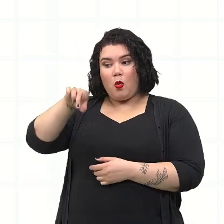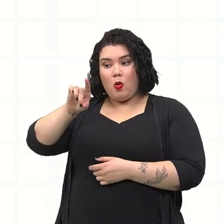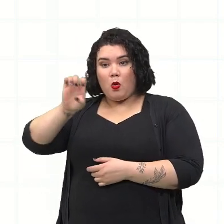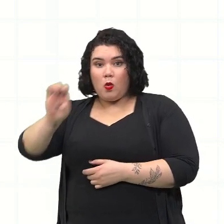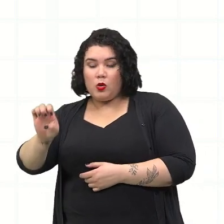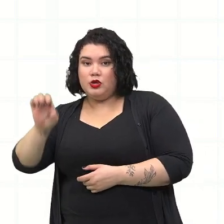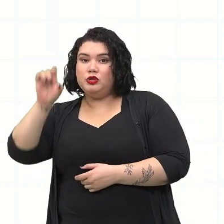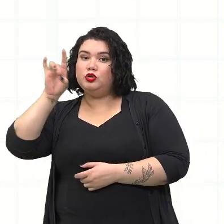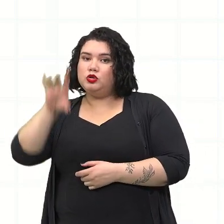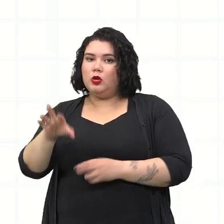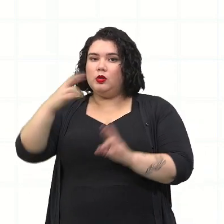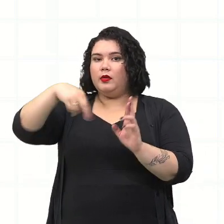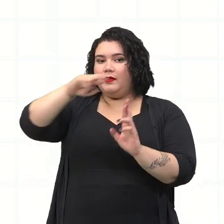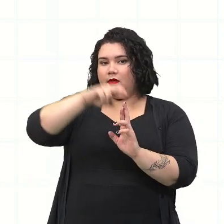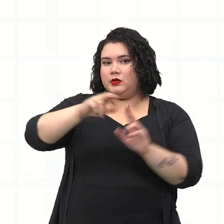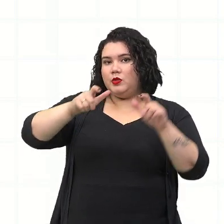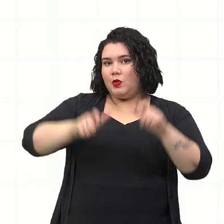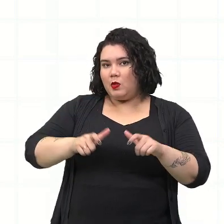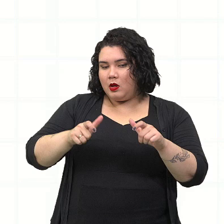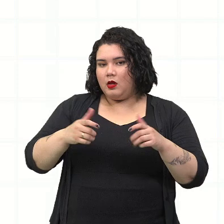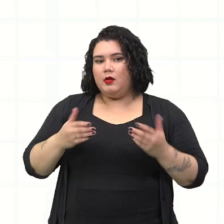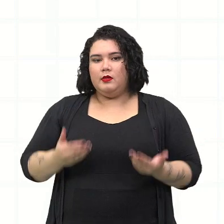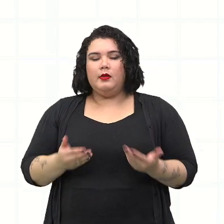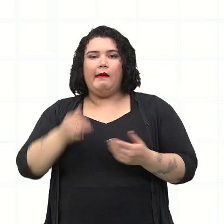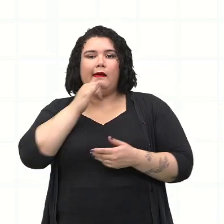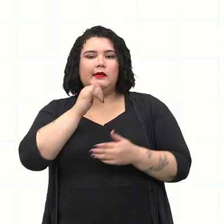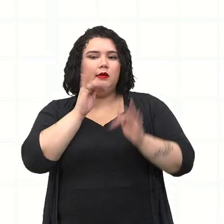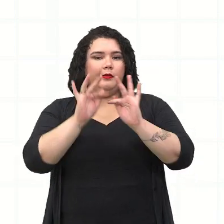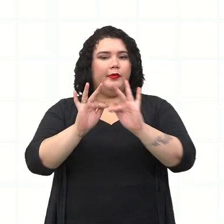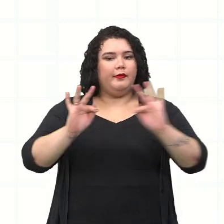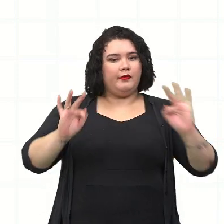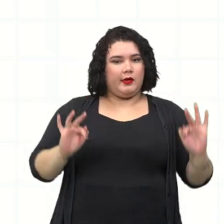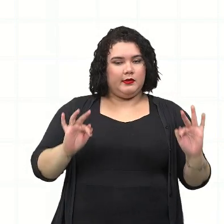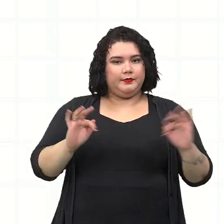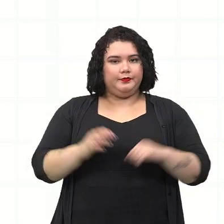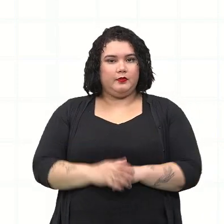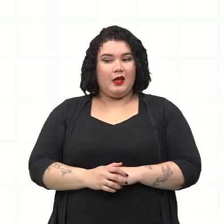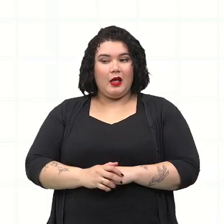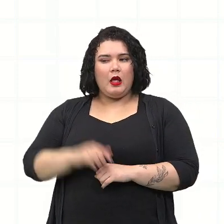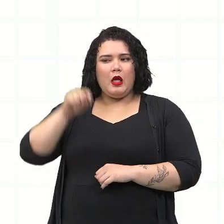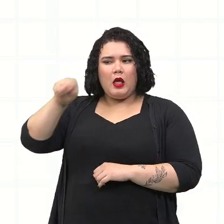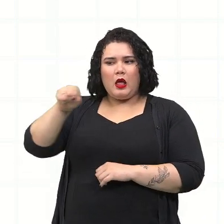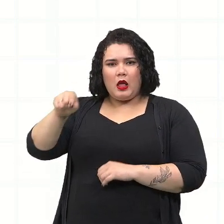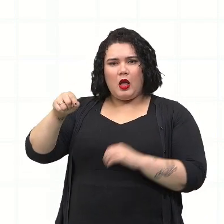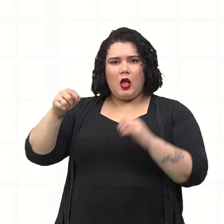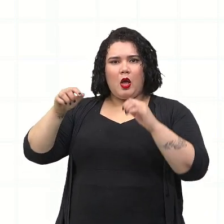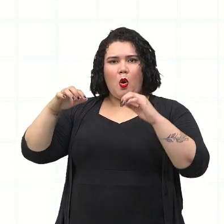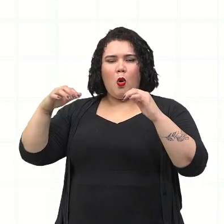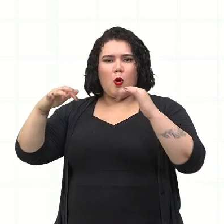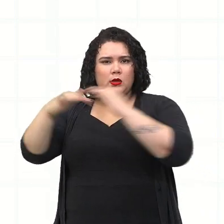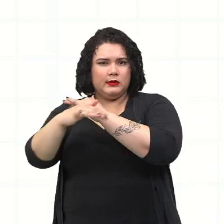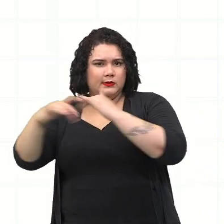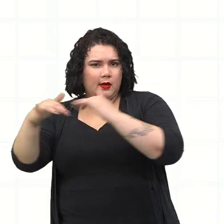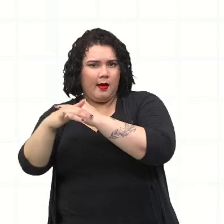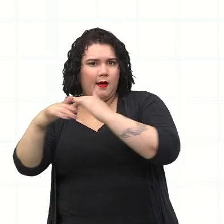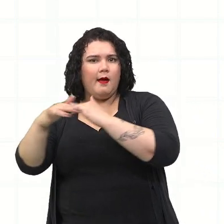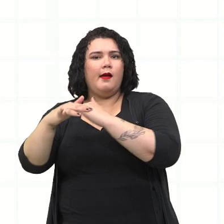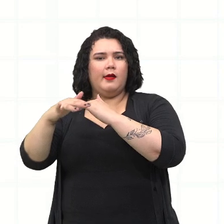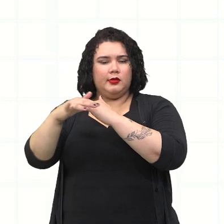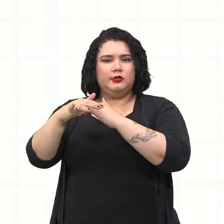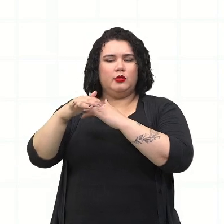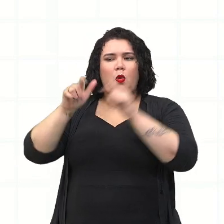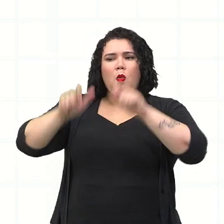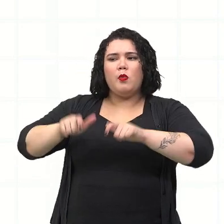for se referir. Então olha só, a cidade onde, está aqui o meu pronome relativo, está se referindo à